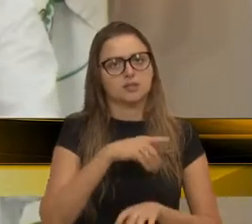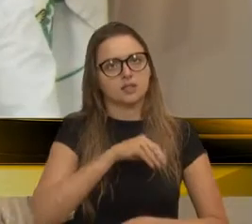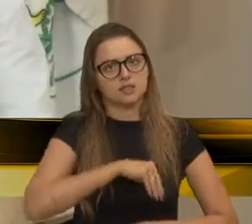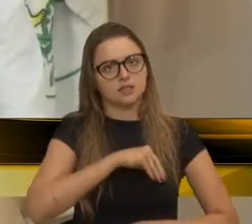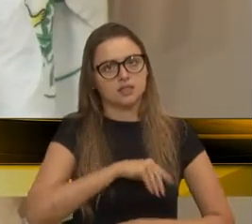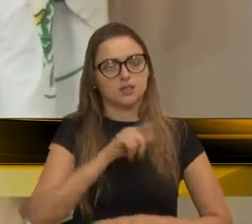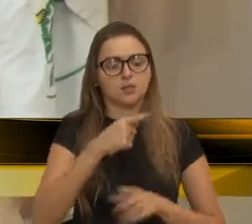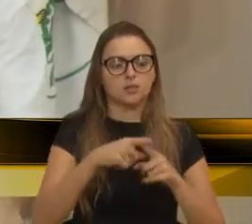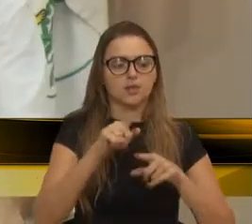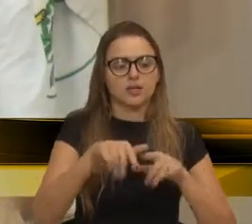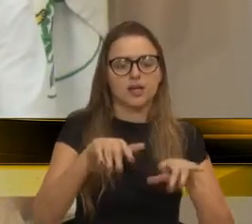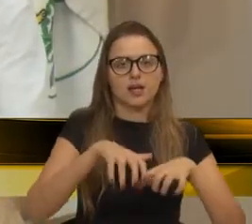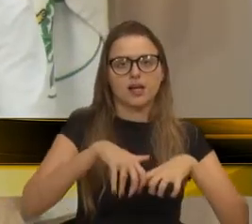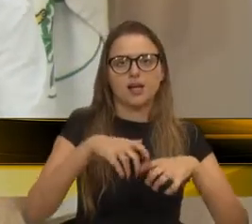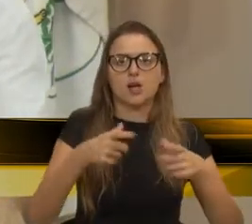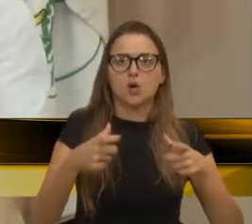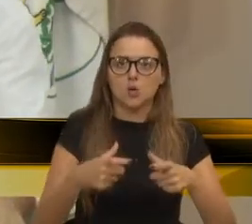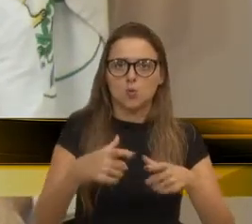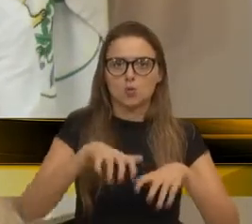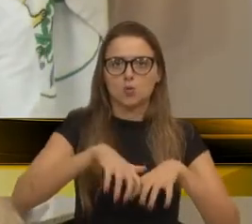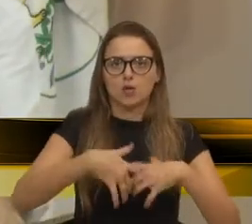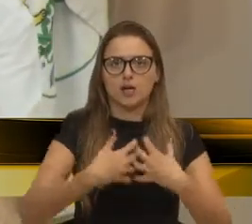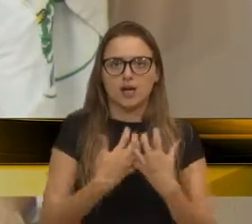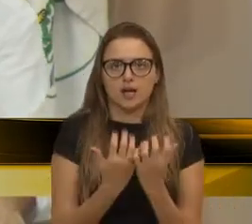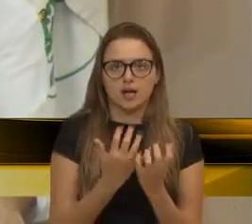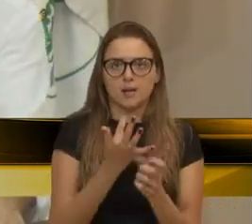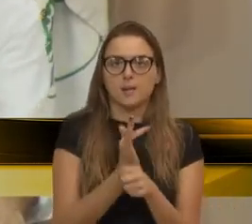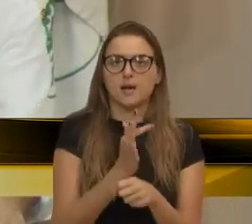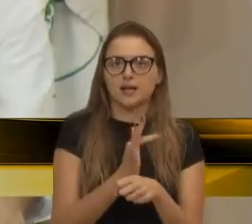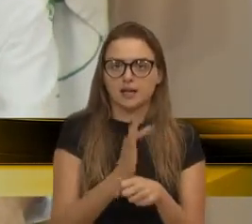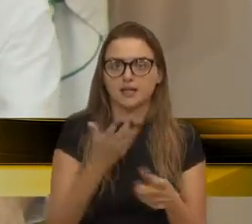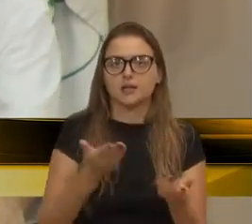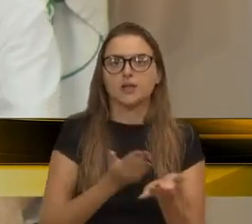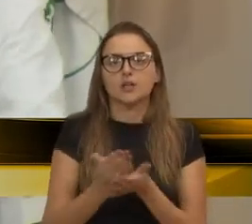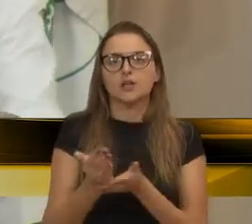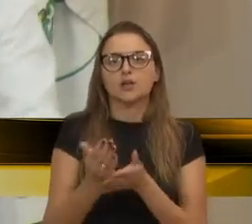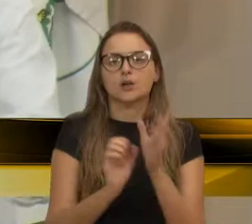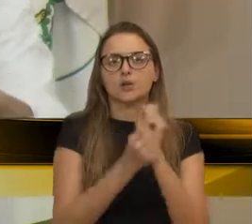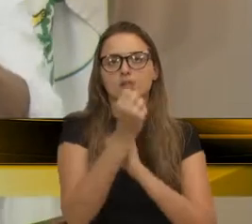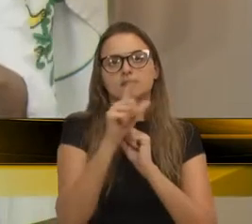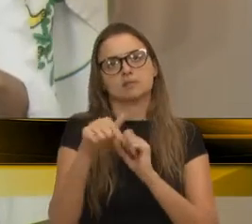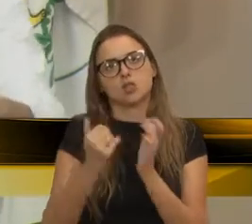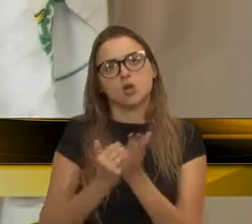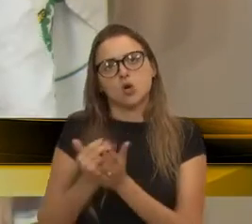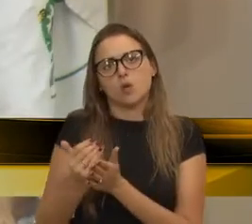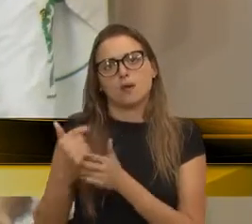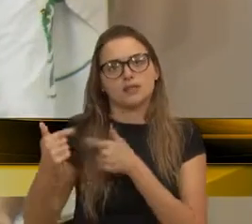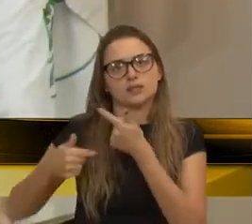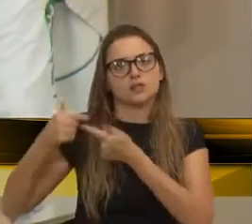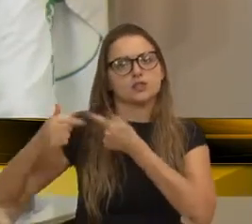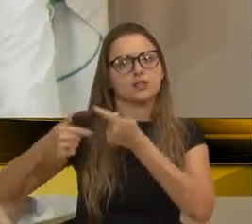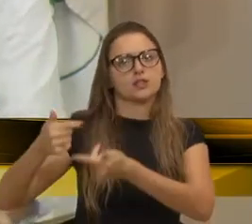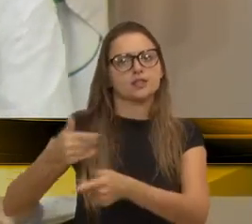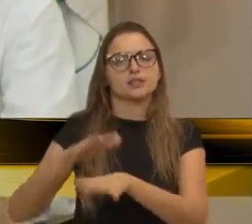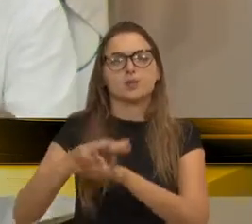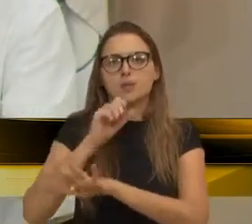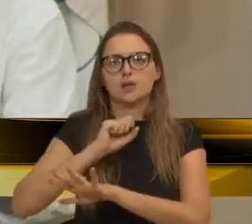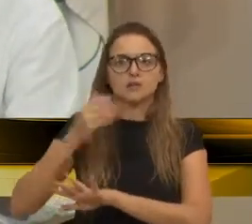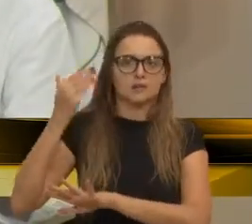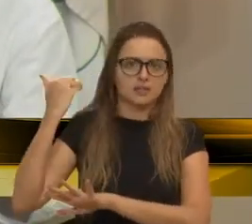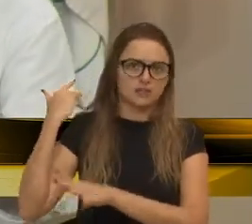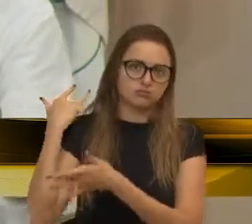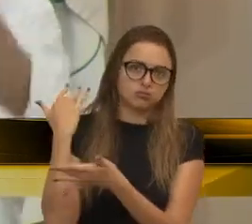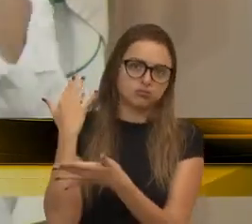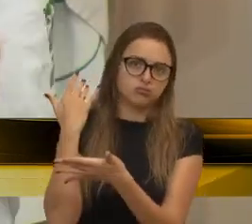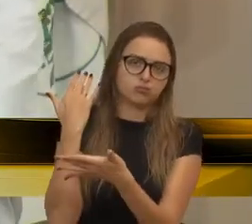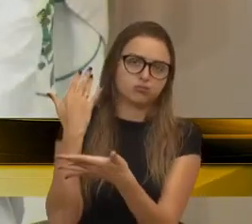polo metal mecânico, que começam lá, quase que na adolescência, essa história dessas gerações mais antigas, e